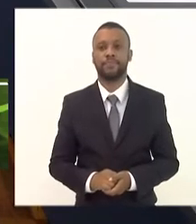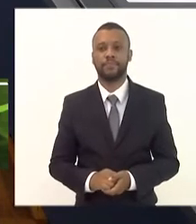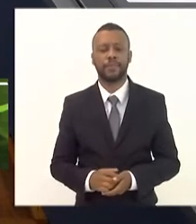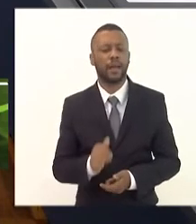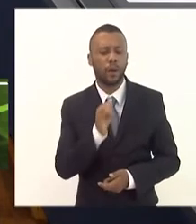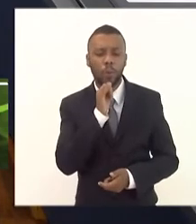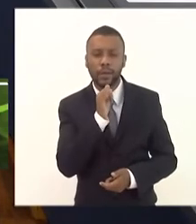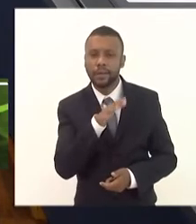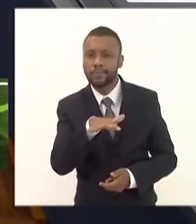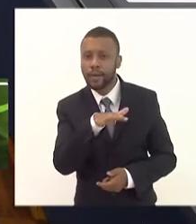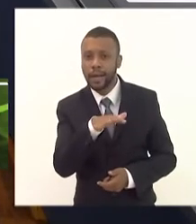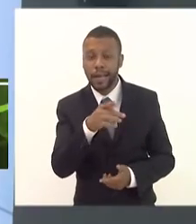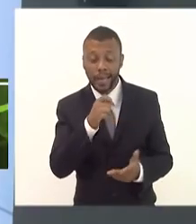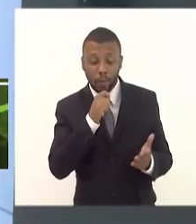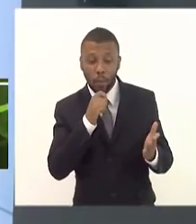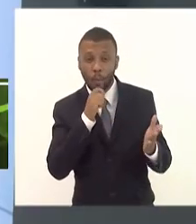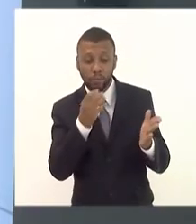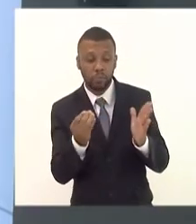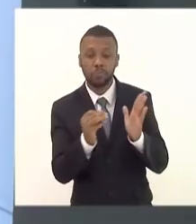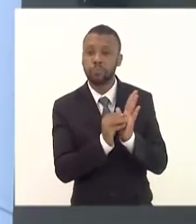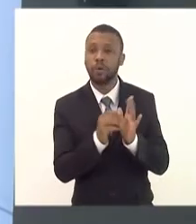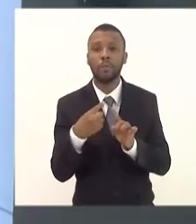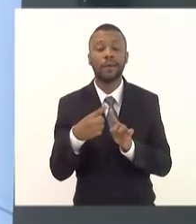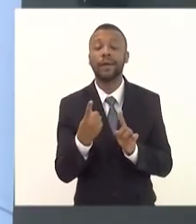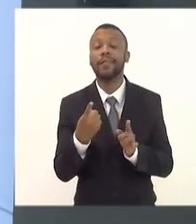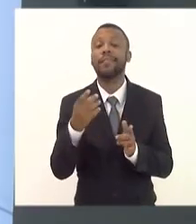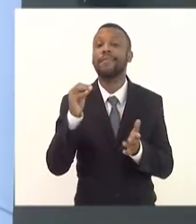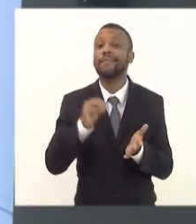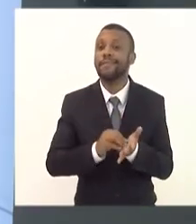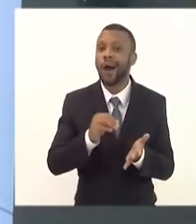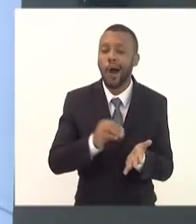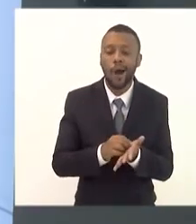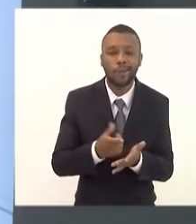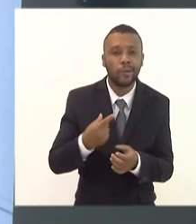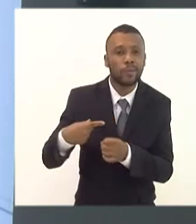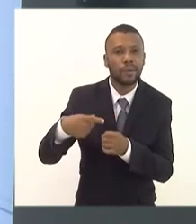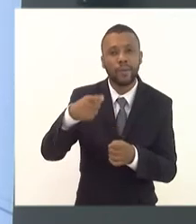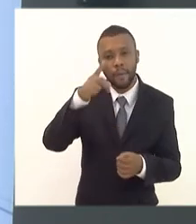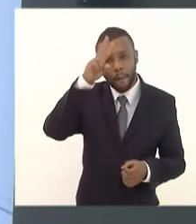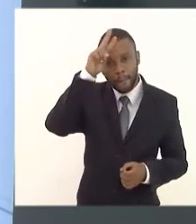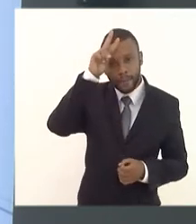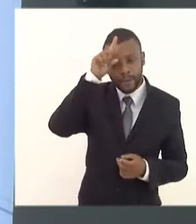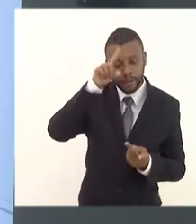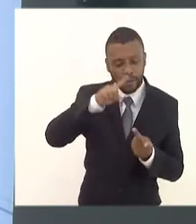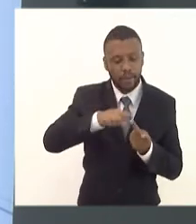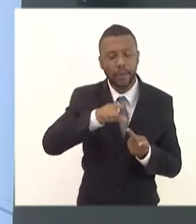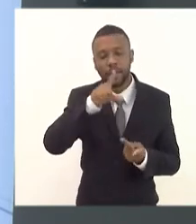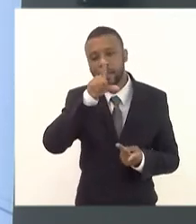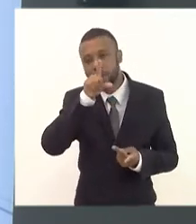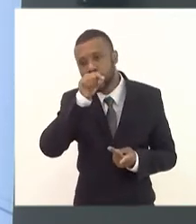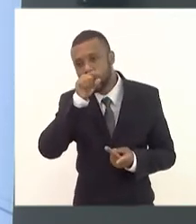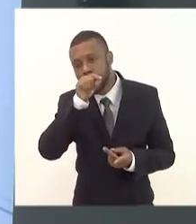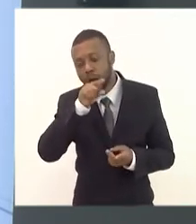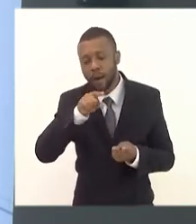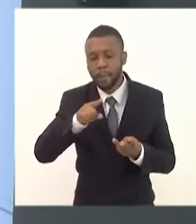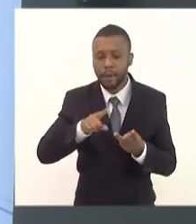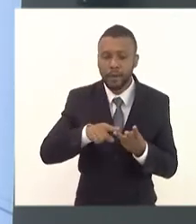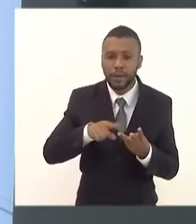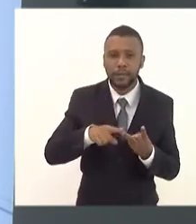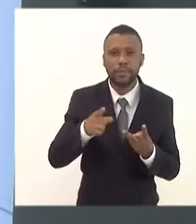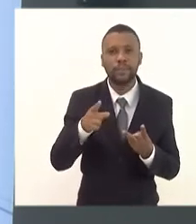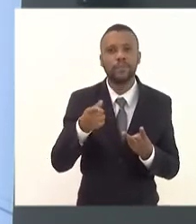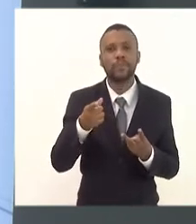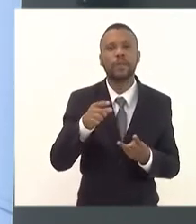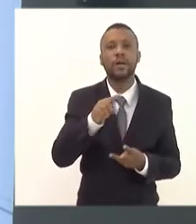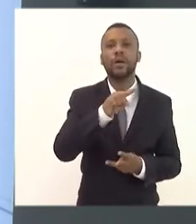ela não está aí, porque eu não estou vendo Mesquita, eu não estou vendo Nilópolis, eu não estou vendo